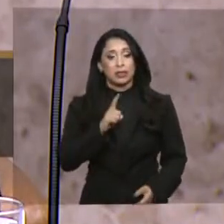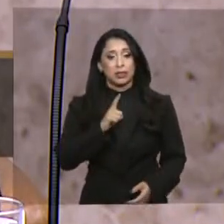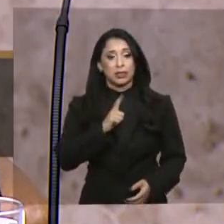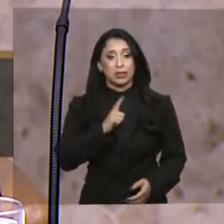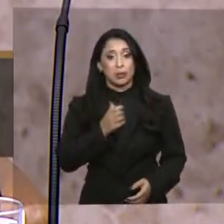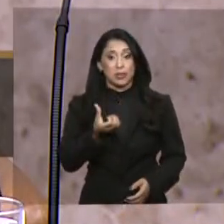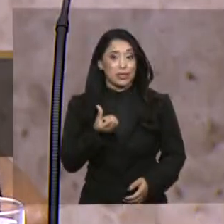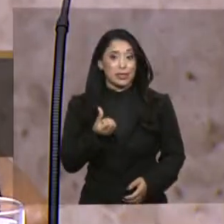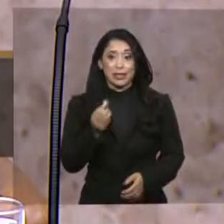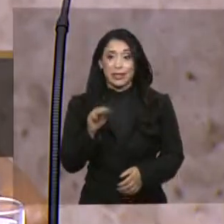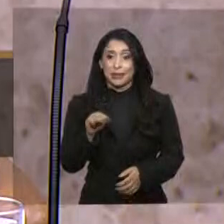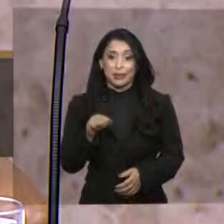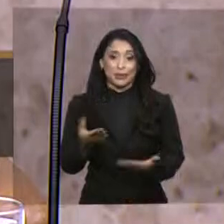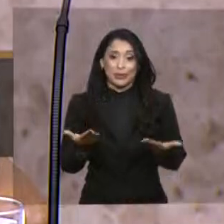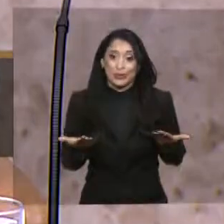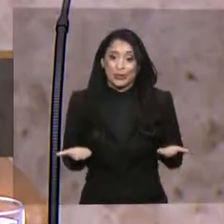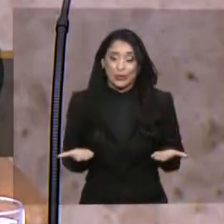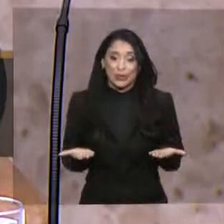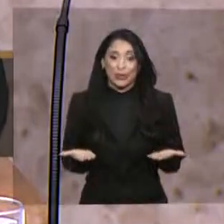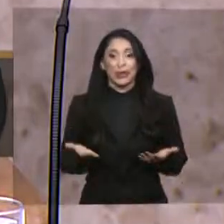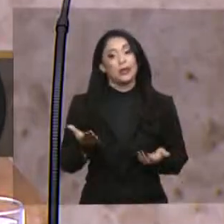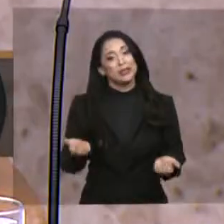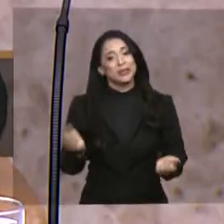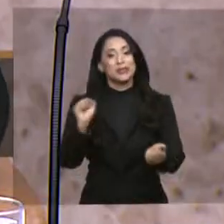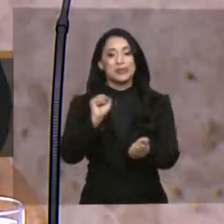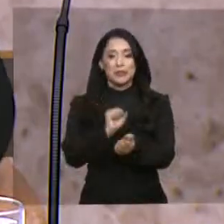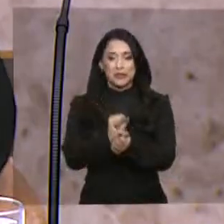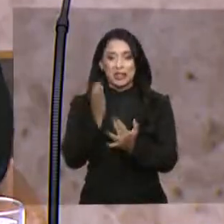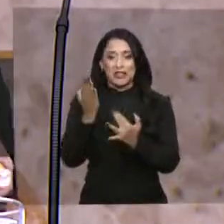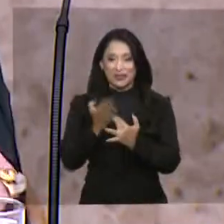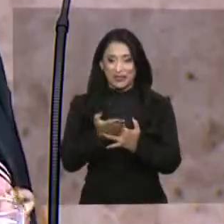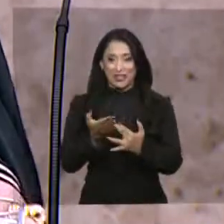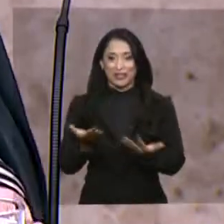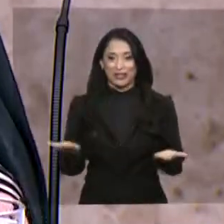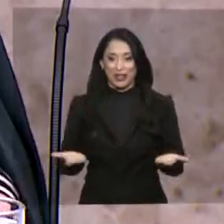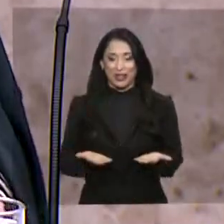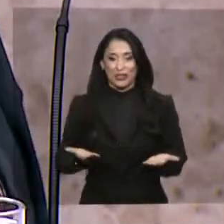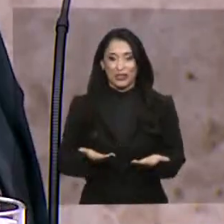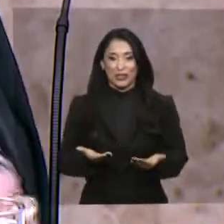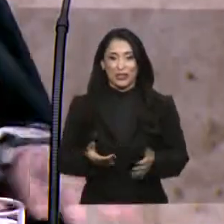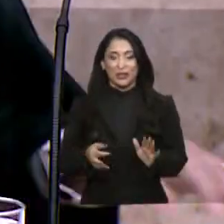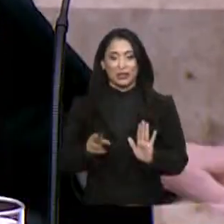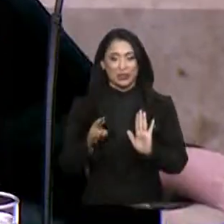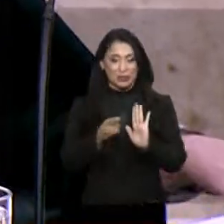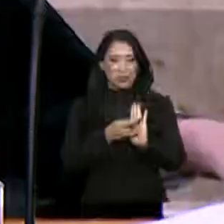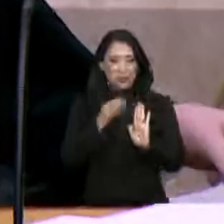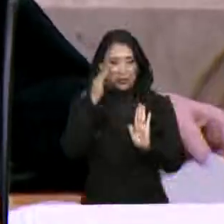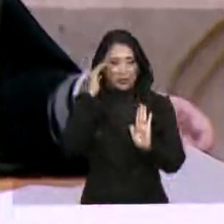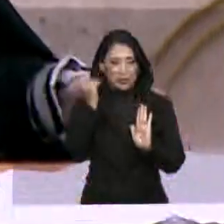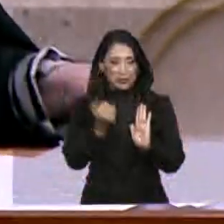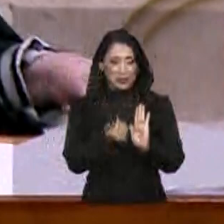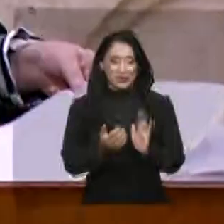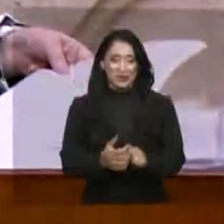apenas 6 minutos, então suspensa a sessão pelo prazo regimental.